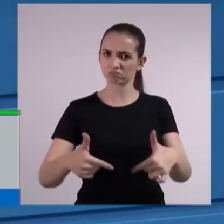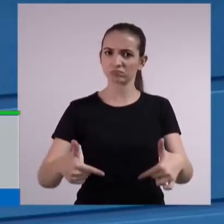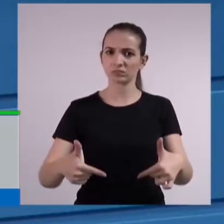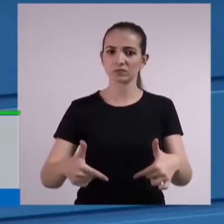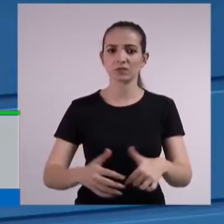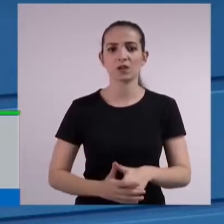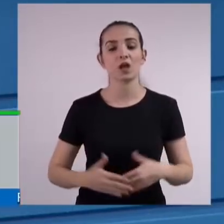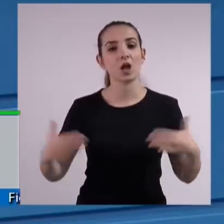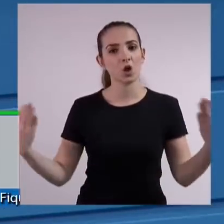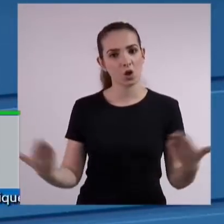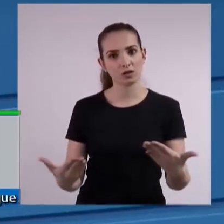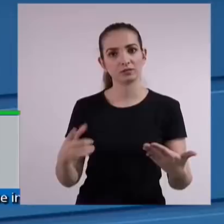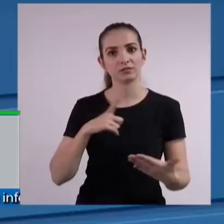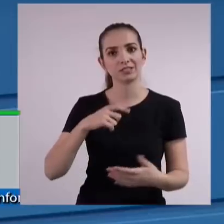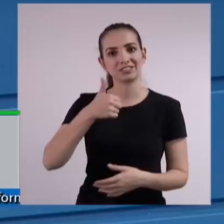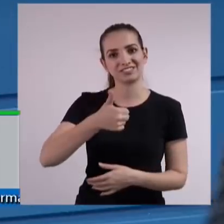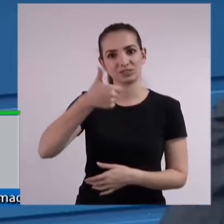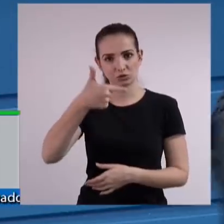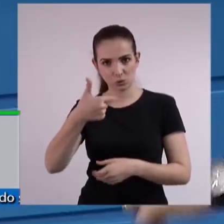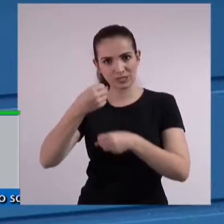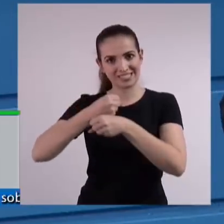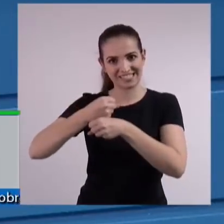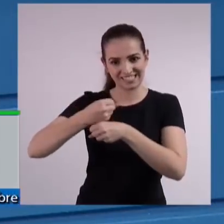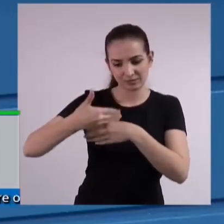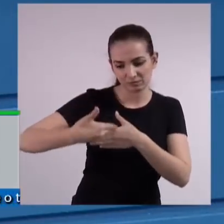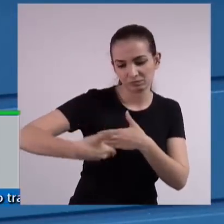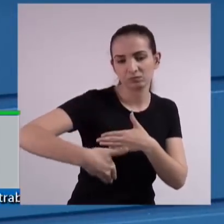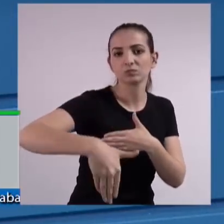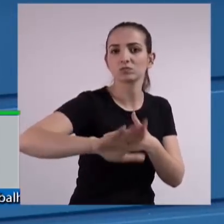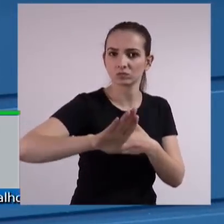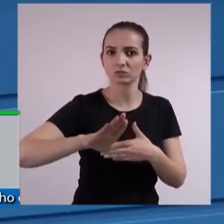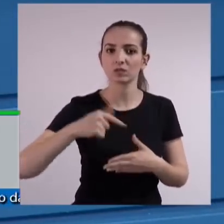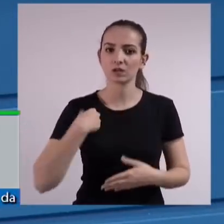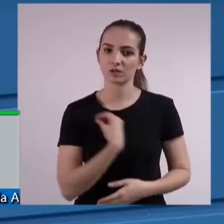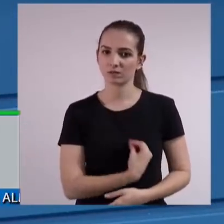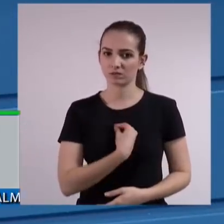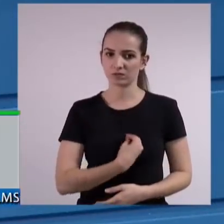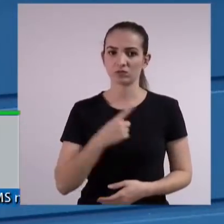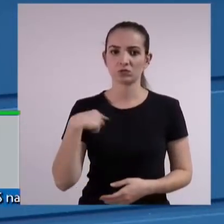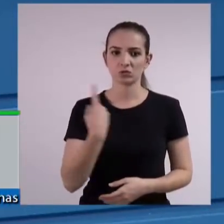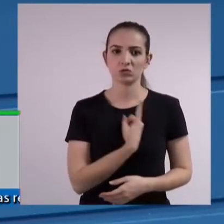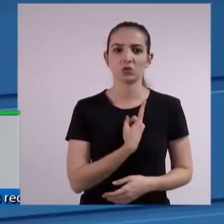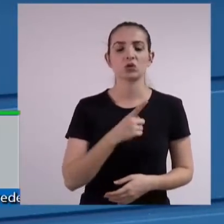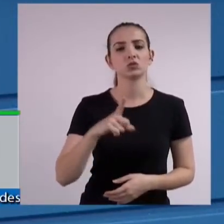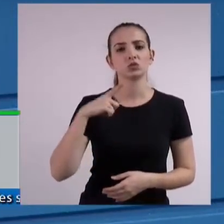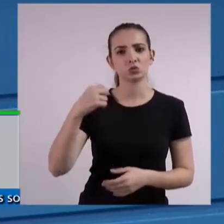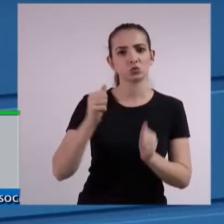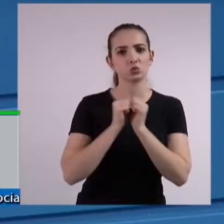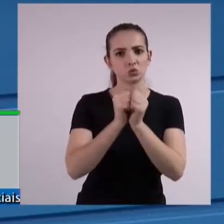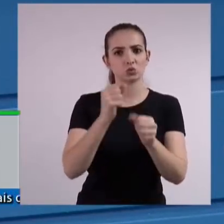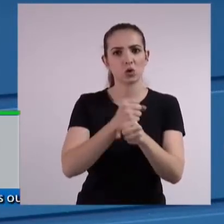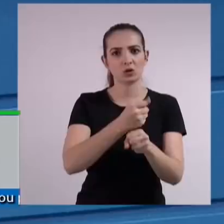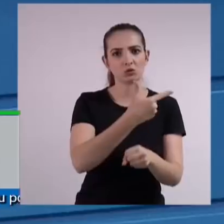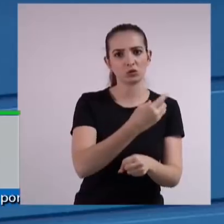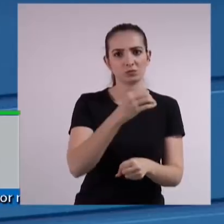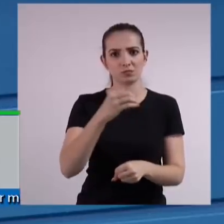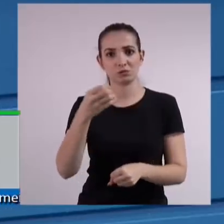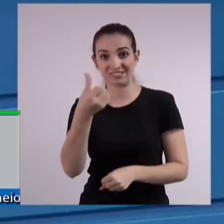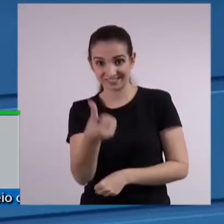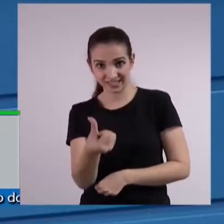nesses 12 anos que temos aqui de convivência, fomos eleitos juntos em 2006, eu